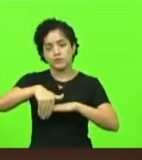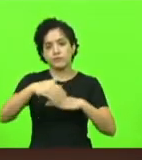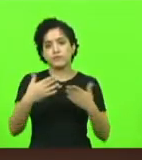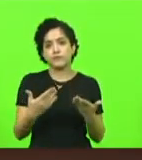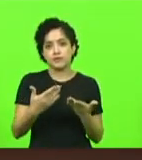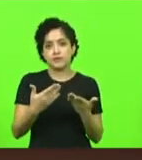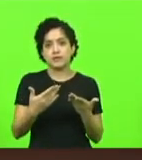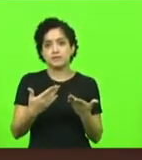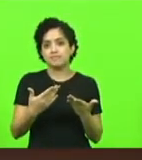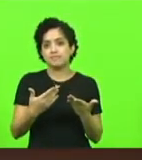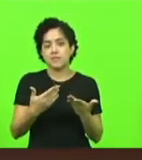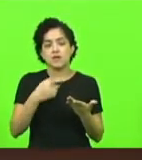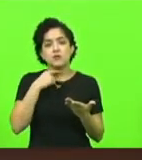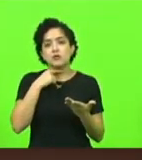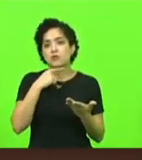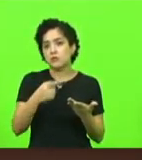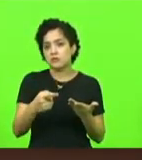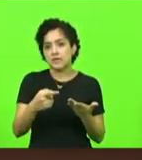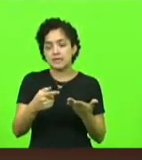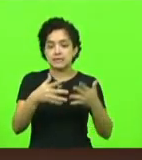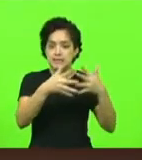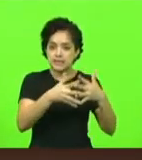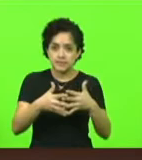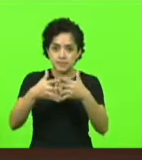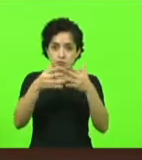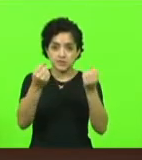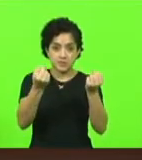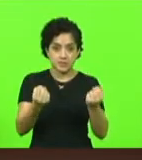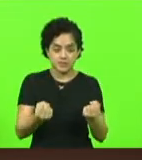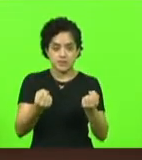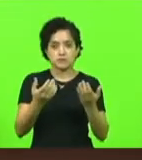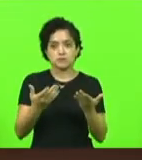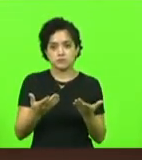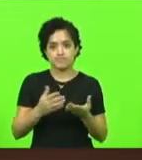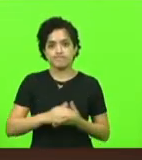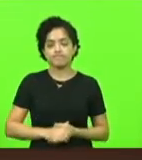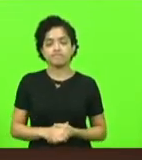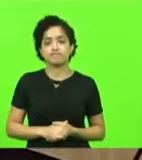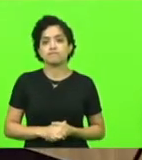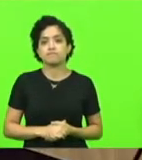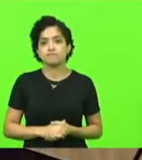não vai aguentar, porque tem caminhões que exageram, sim, no peso. Obrigado.